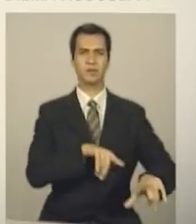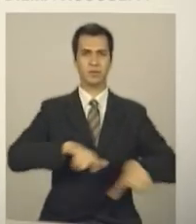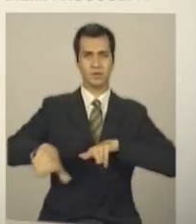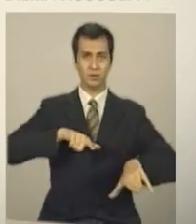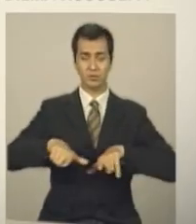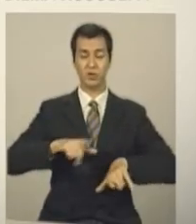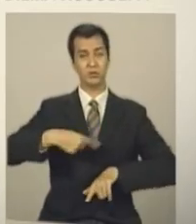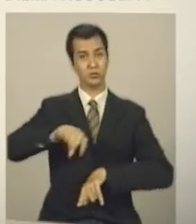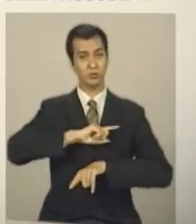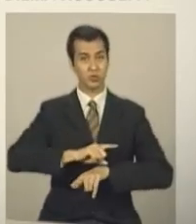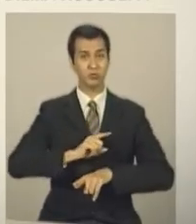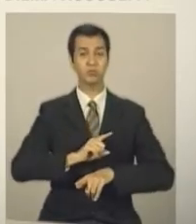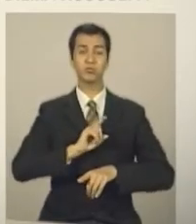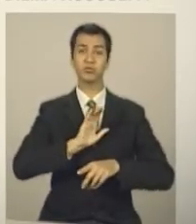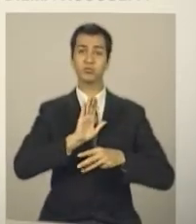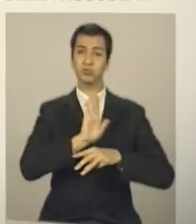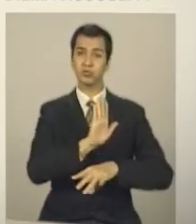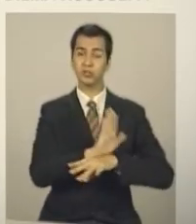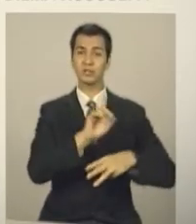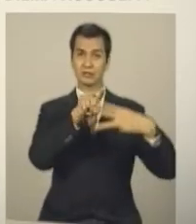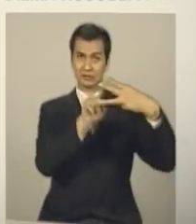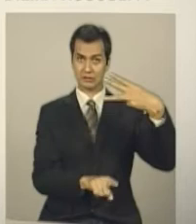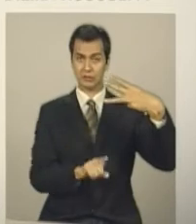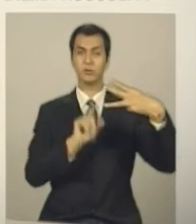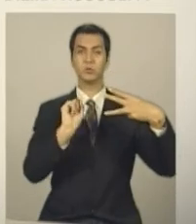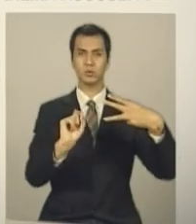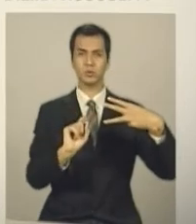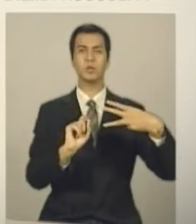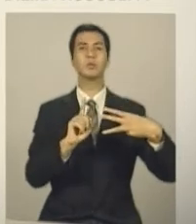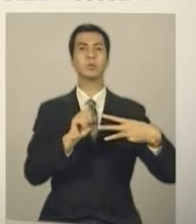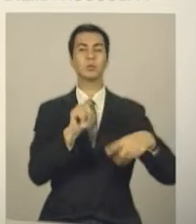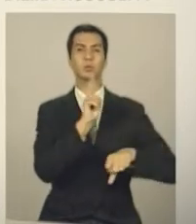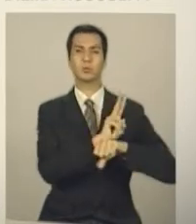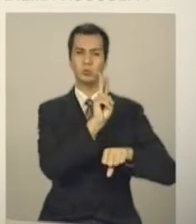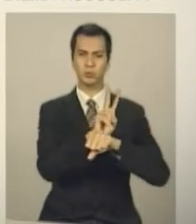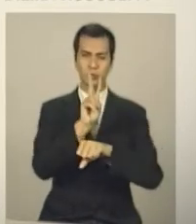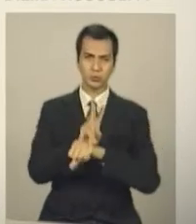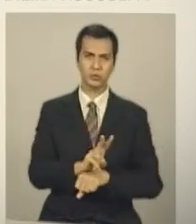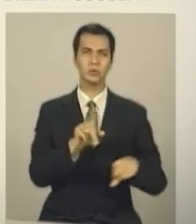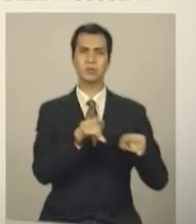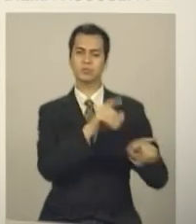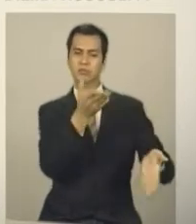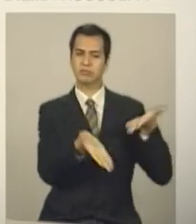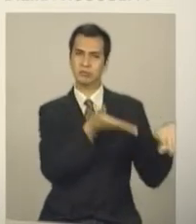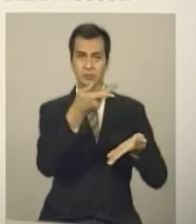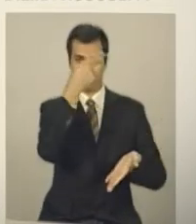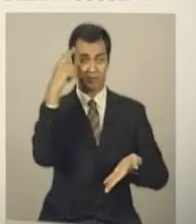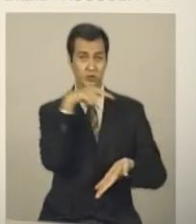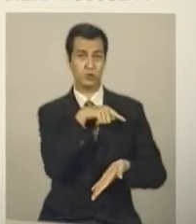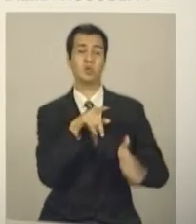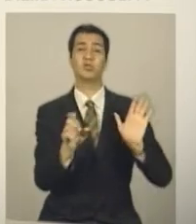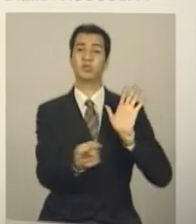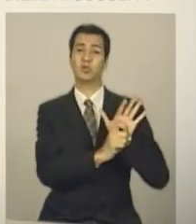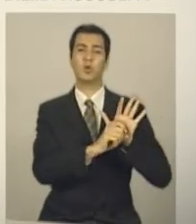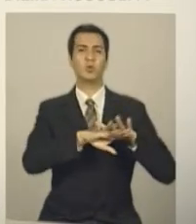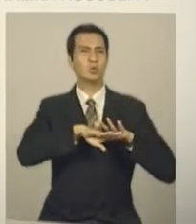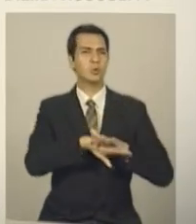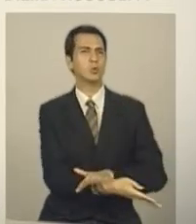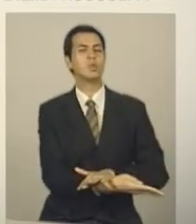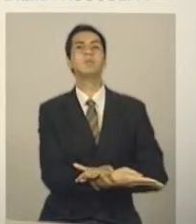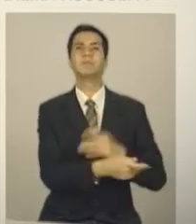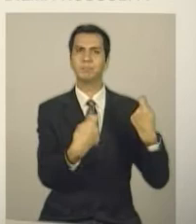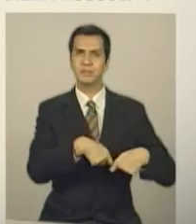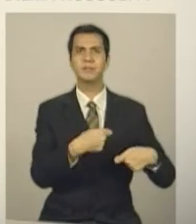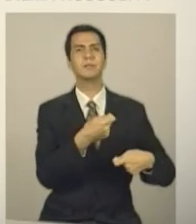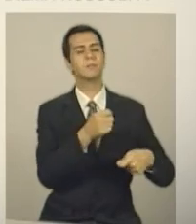para atuar em três frentes vamos garantir cuidado e tratamento para os dependentes químicos que precisam de